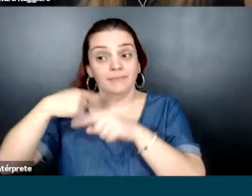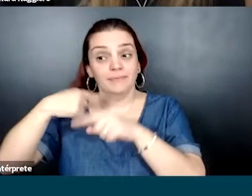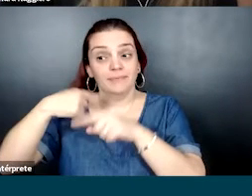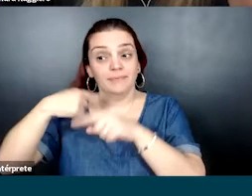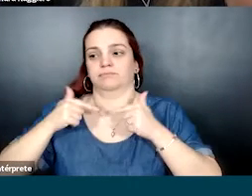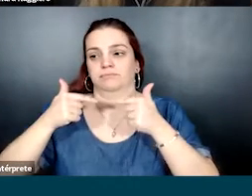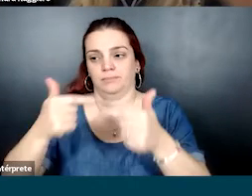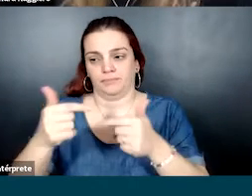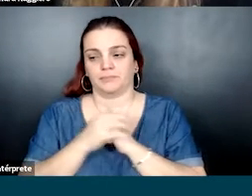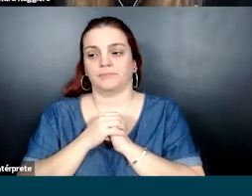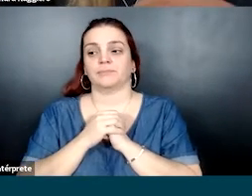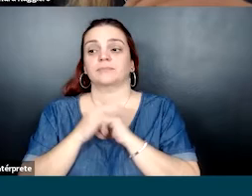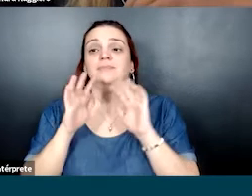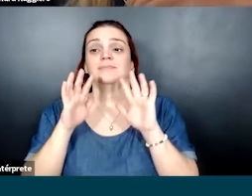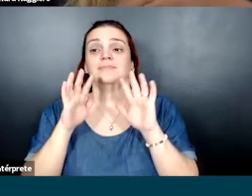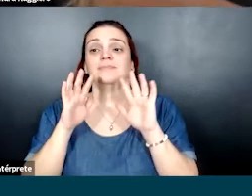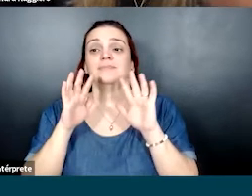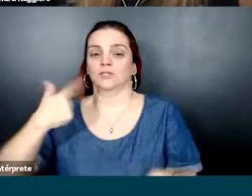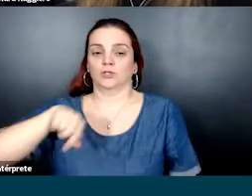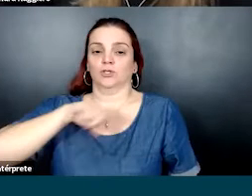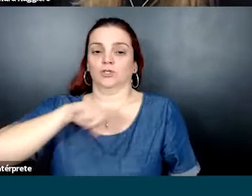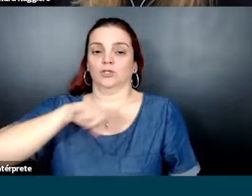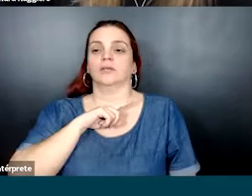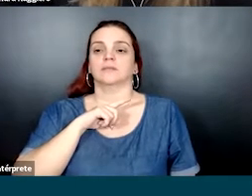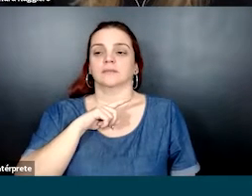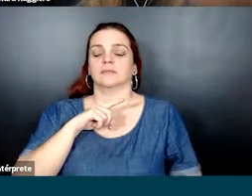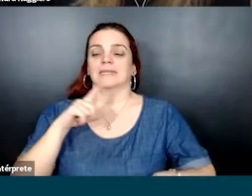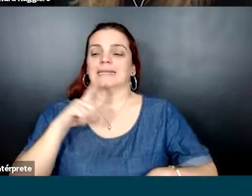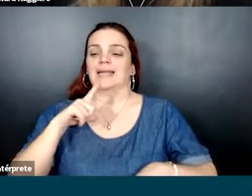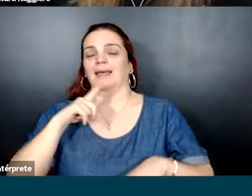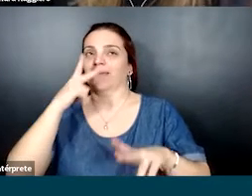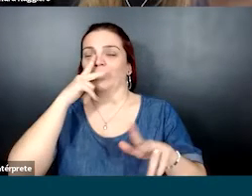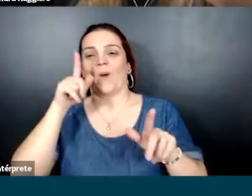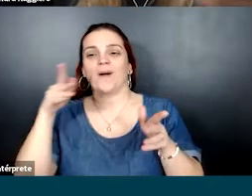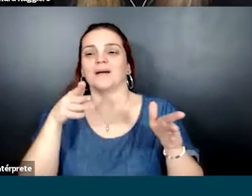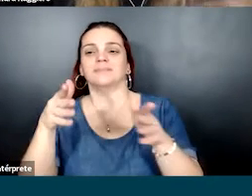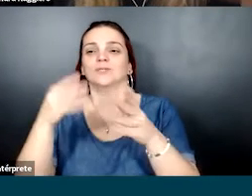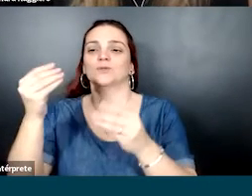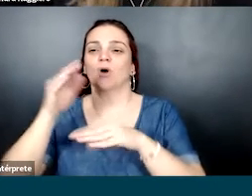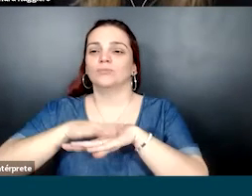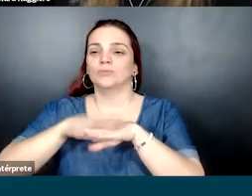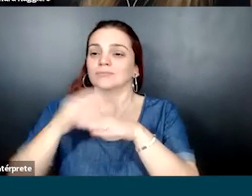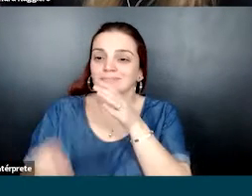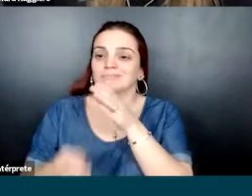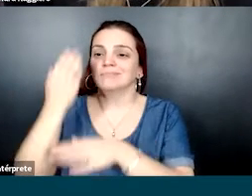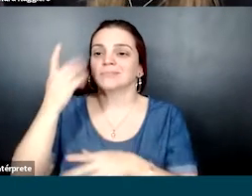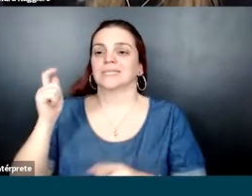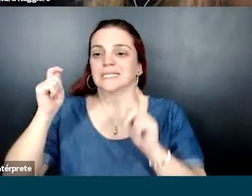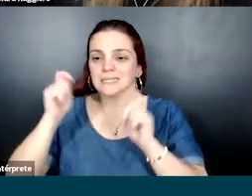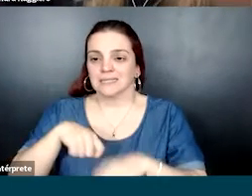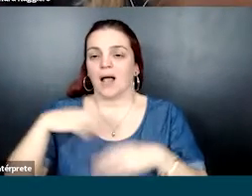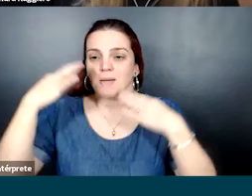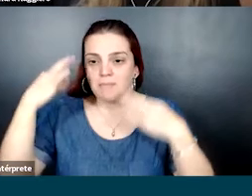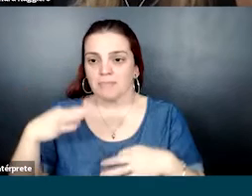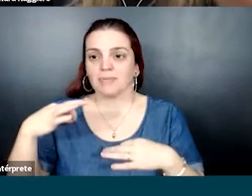que a gente vai ter, então, né, o nosso norte para termos e produzirmos produtos realmente úteis